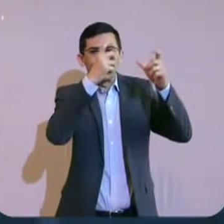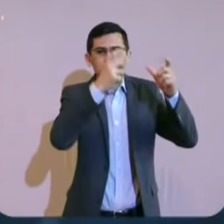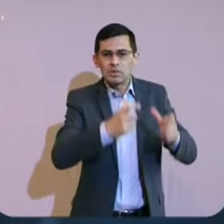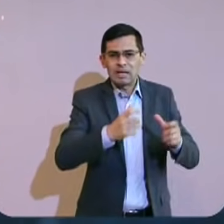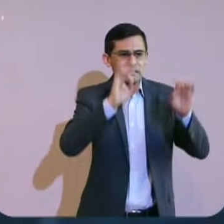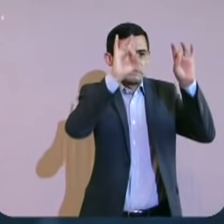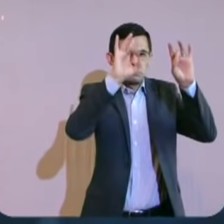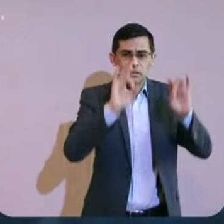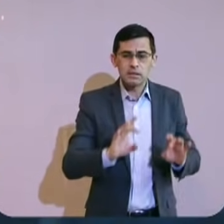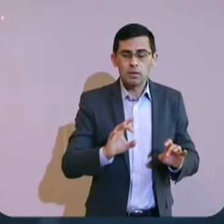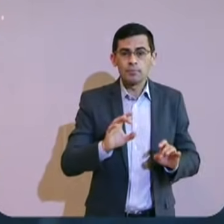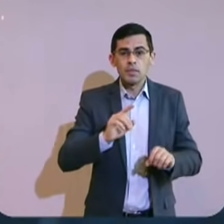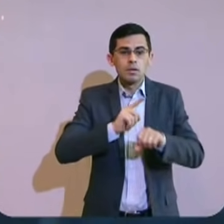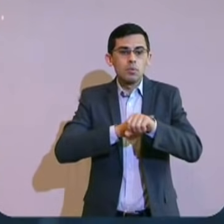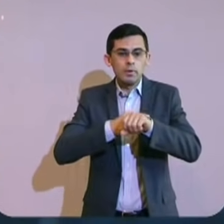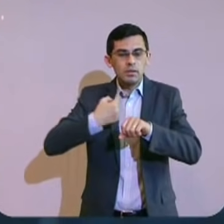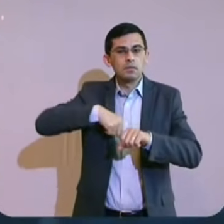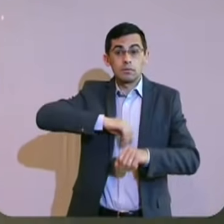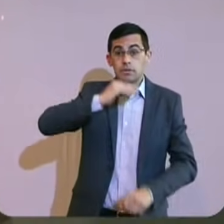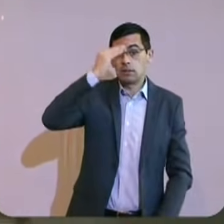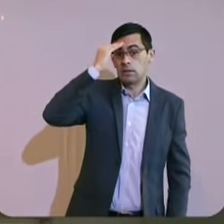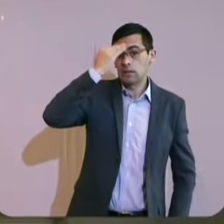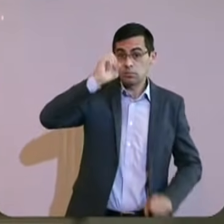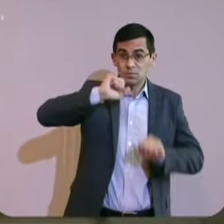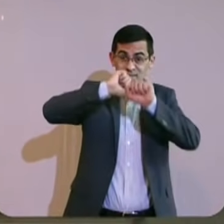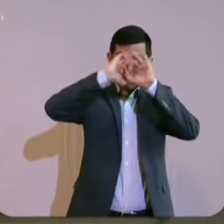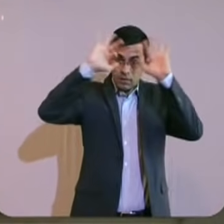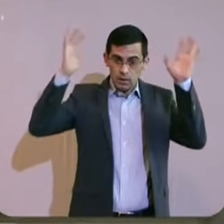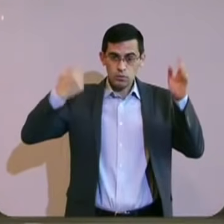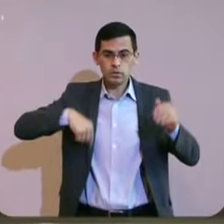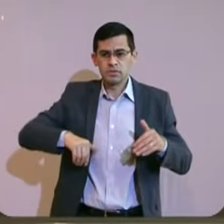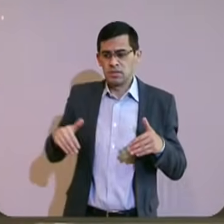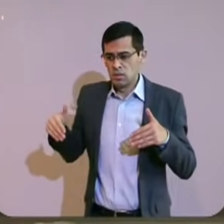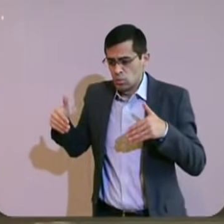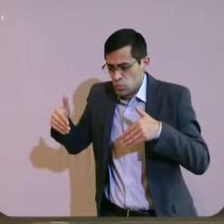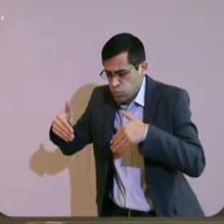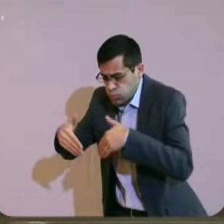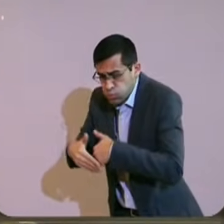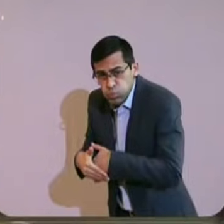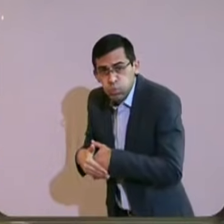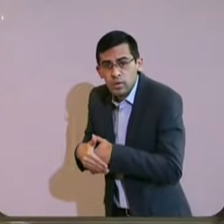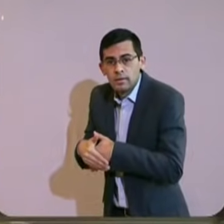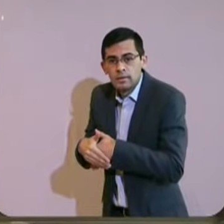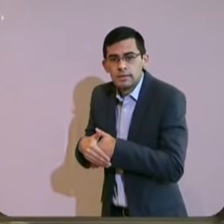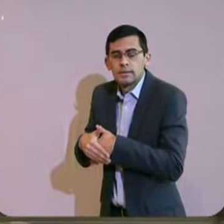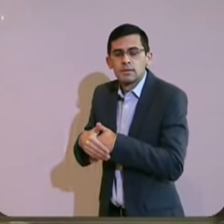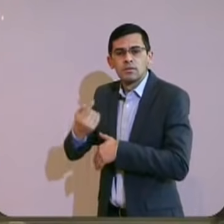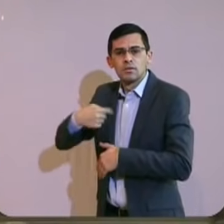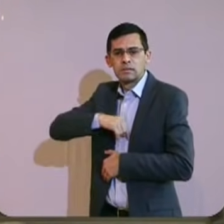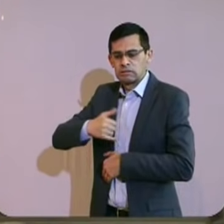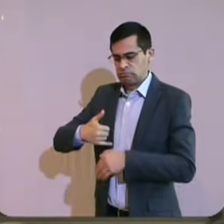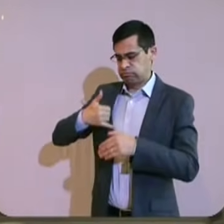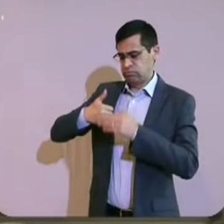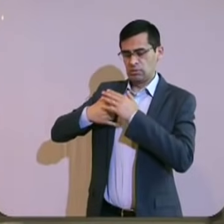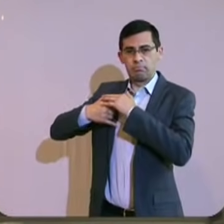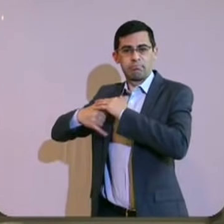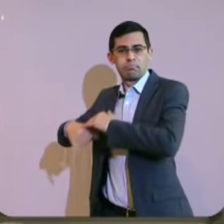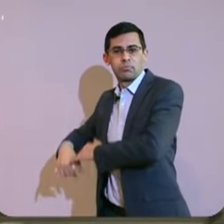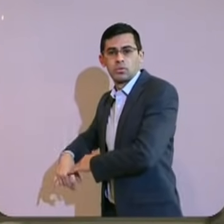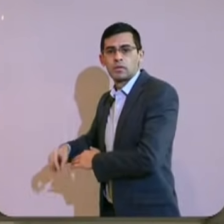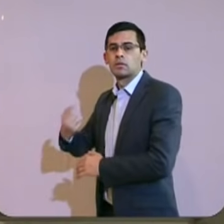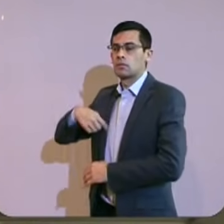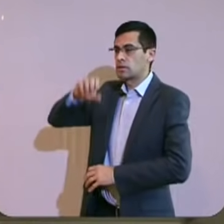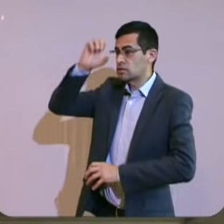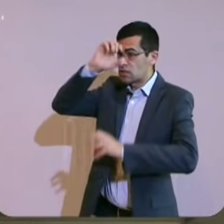e mel. E quando a gente tem esse entendimento, a gente baixa a bola. a gente deixa de lado o orgulho e a